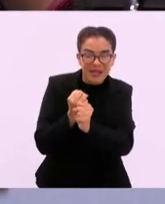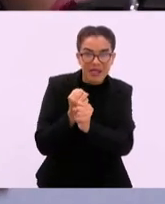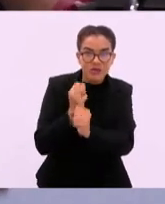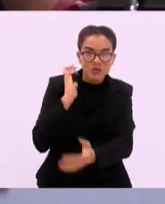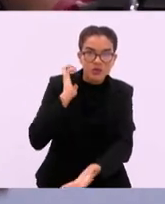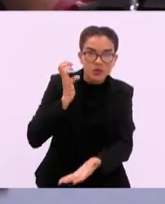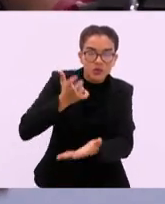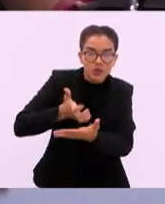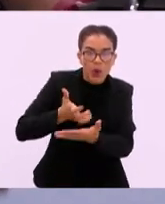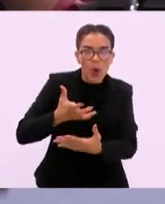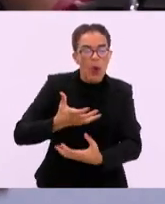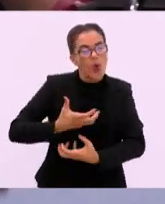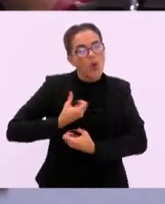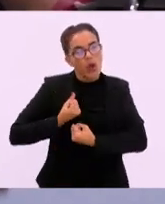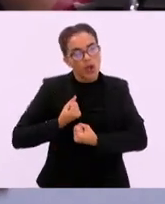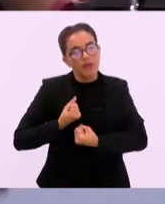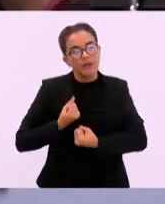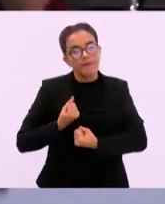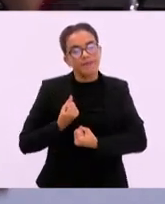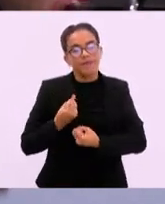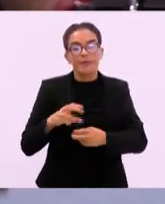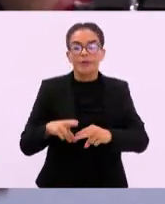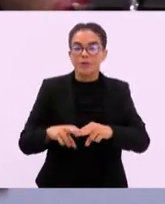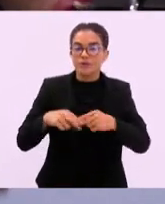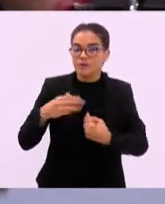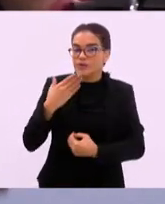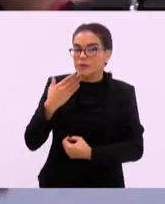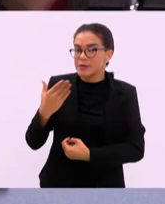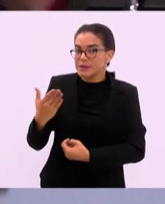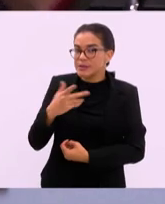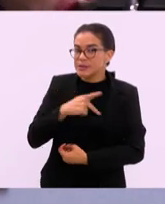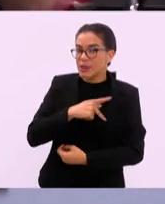Então, inclusive, vou pedir à presidência ver se